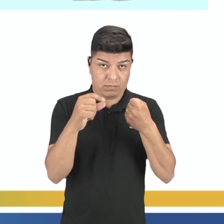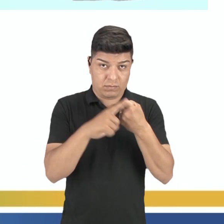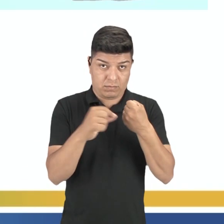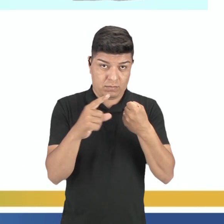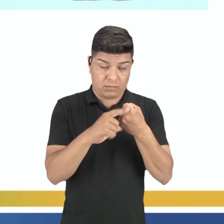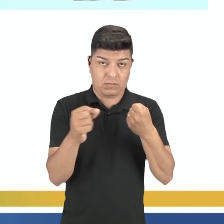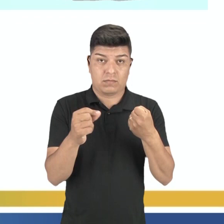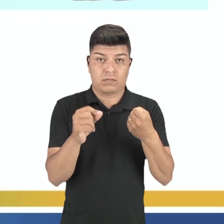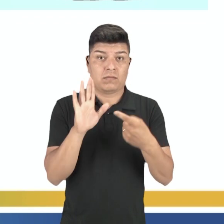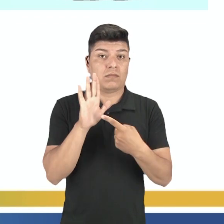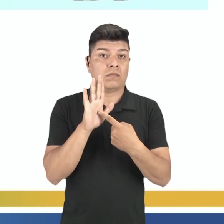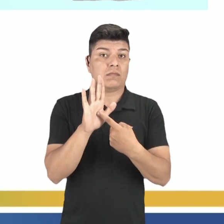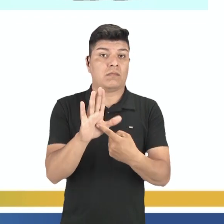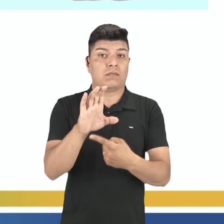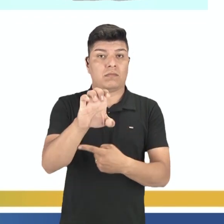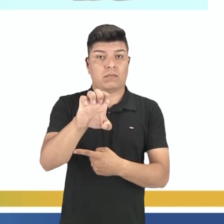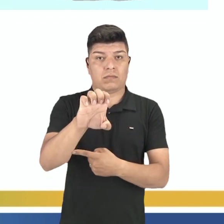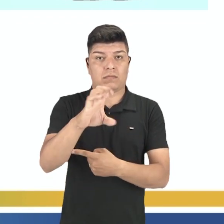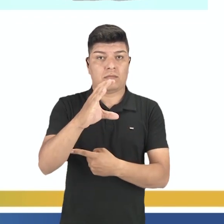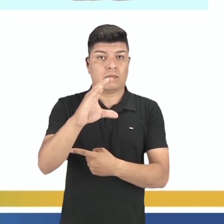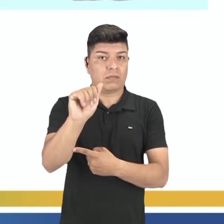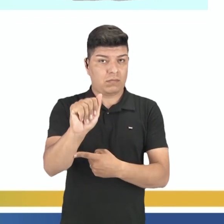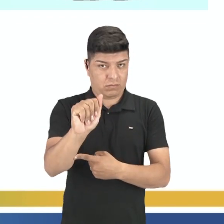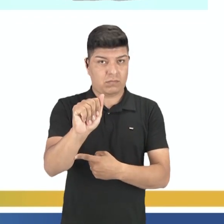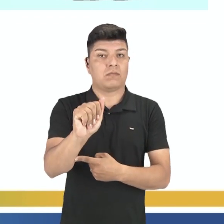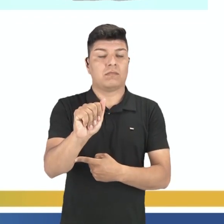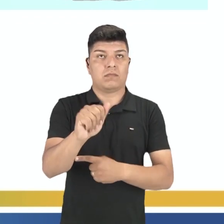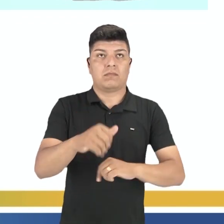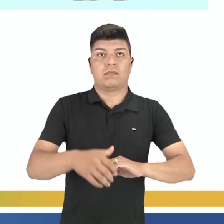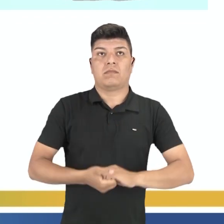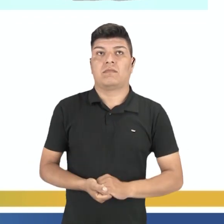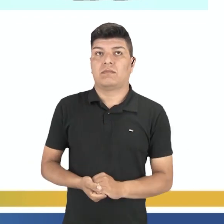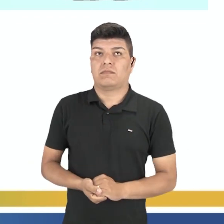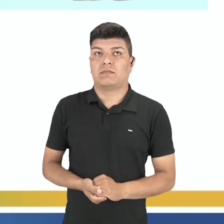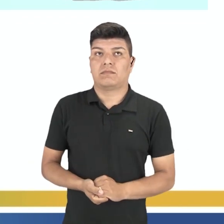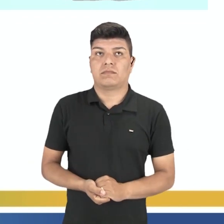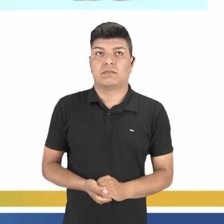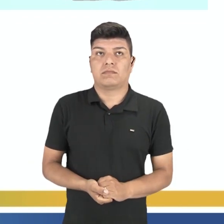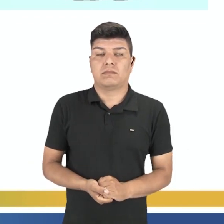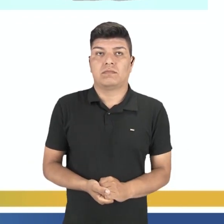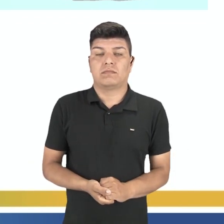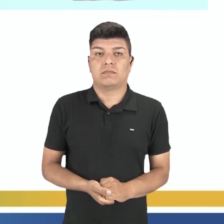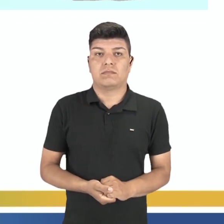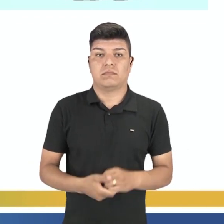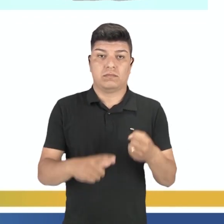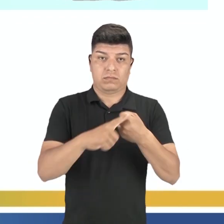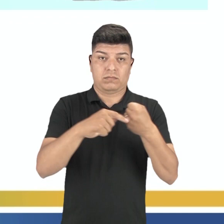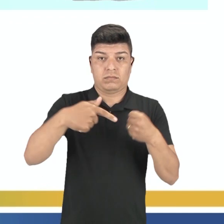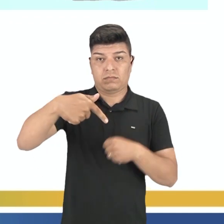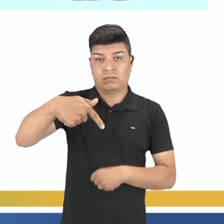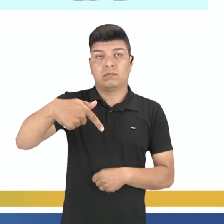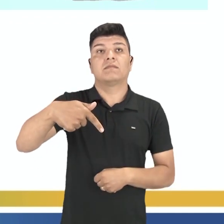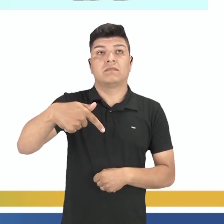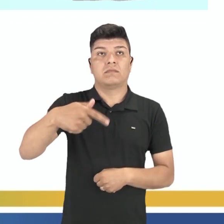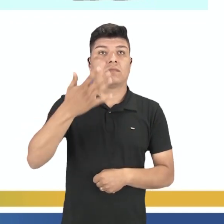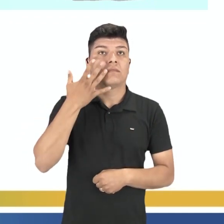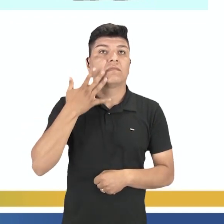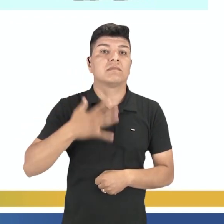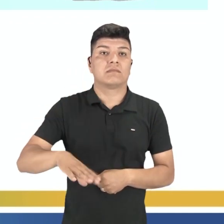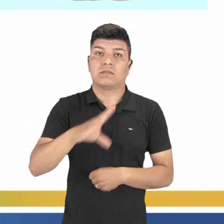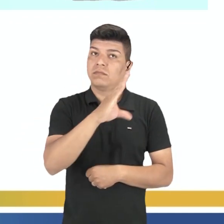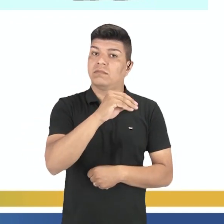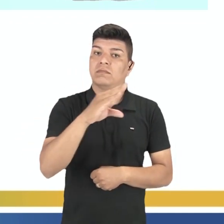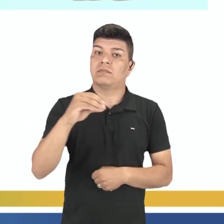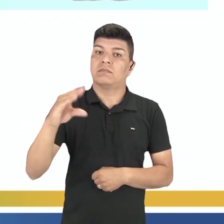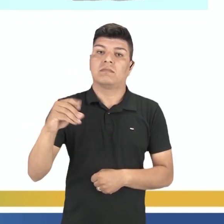os artigos que estão no ECA, Estatuto da Criança e do Adolescente. O artigo 7º diz: a criança e o